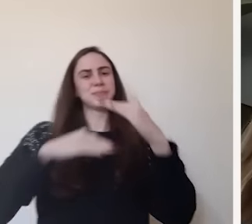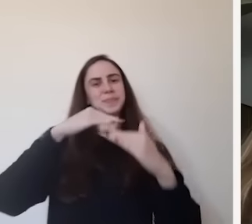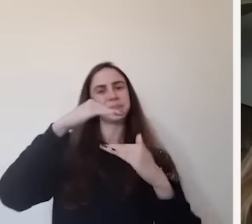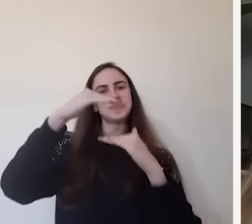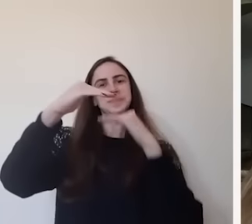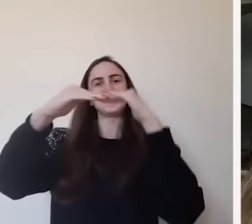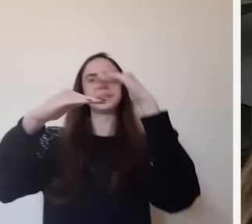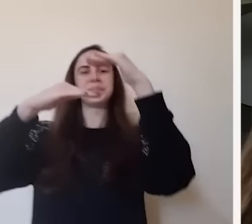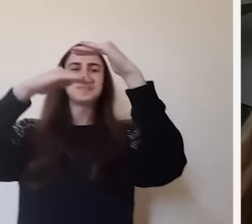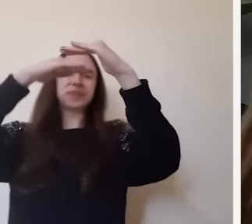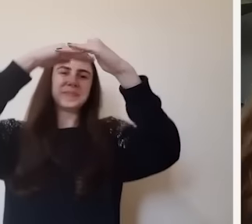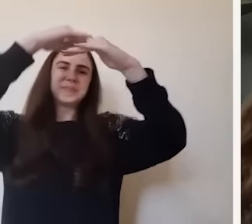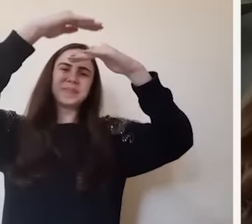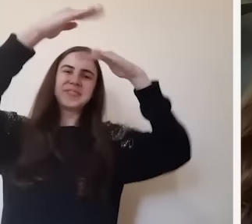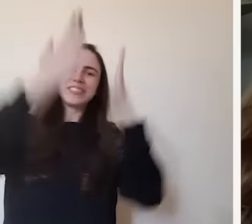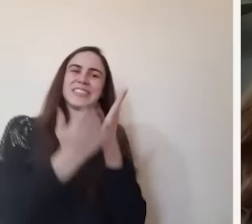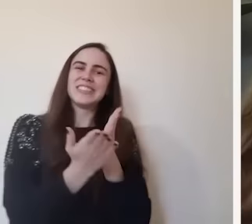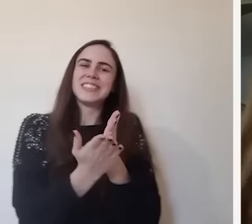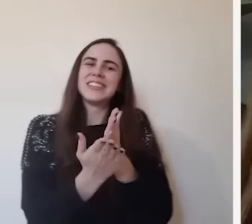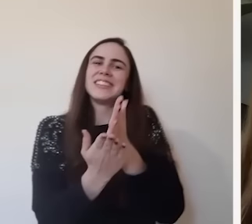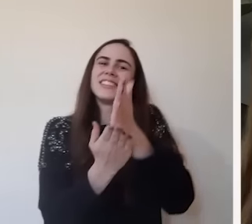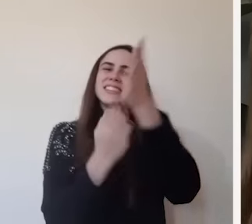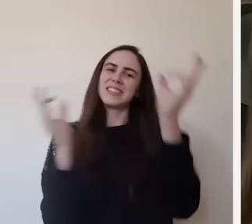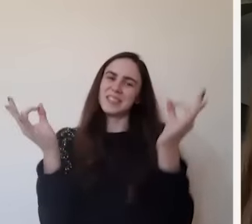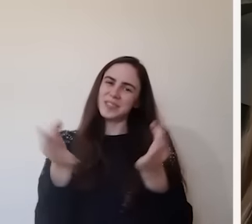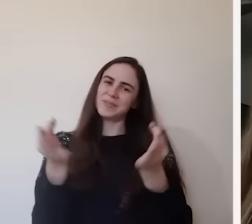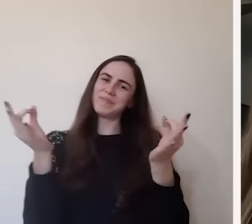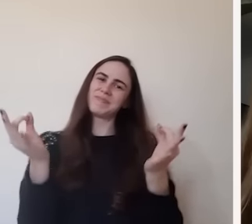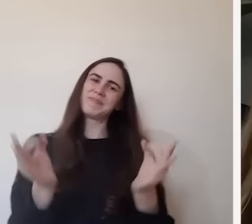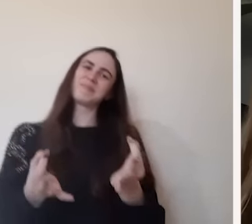perfeição como a perdei